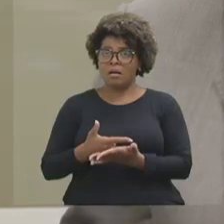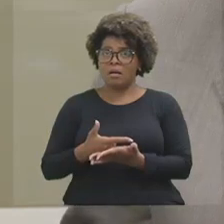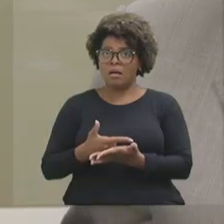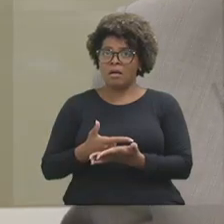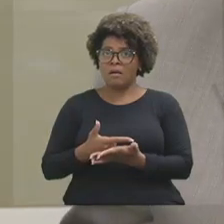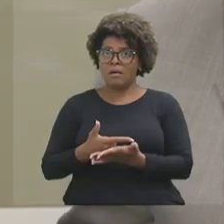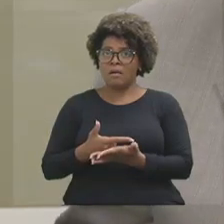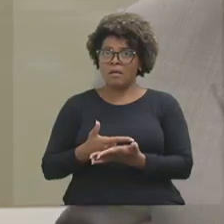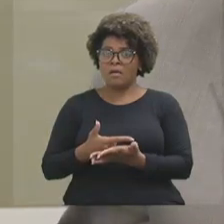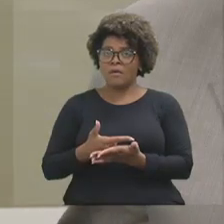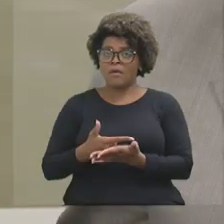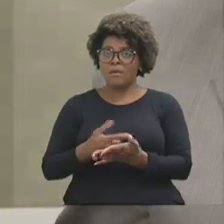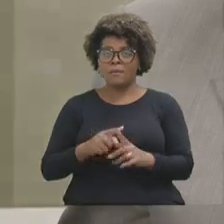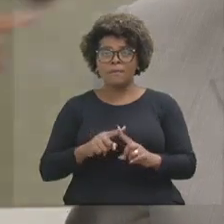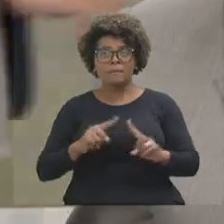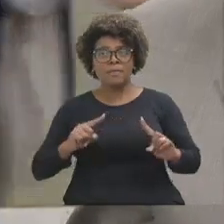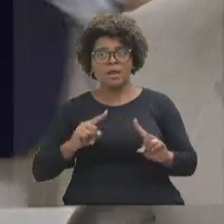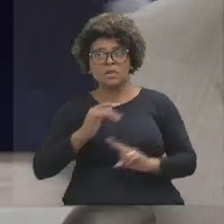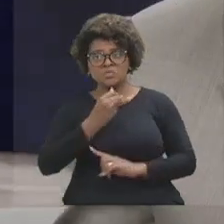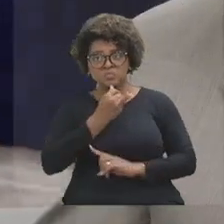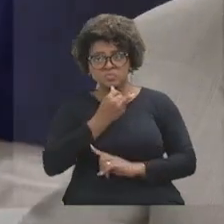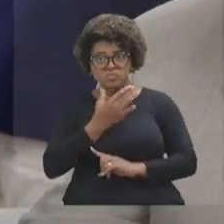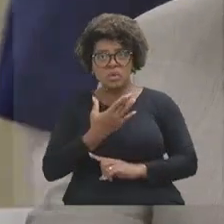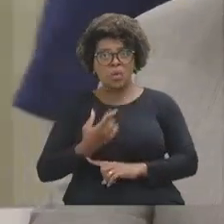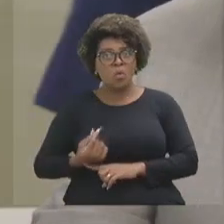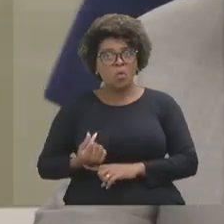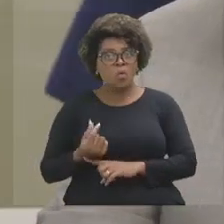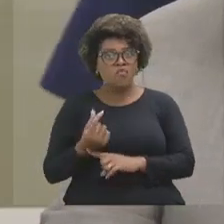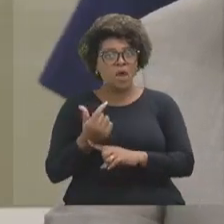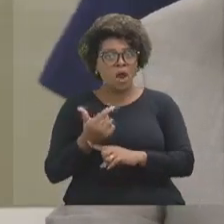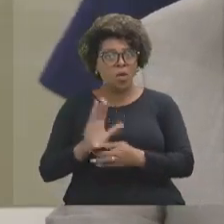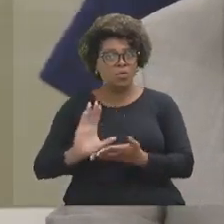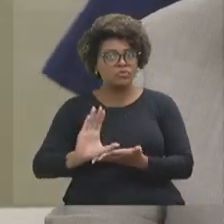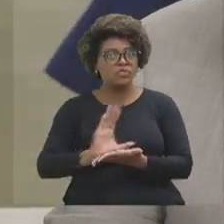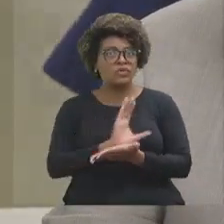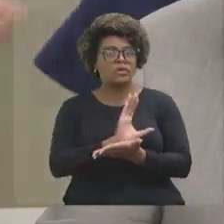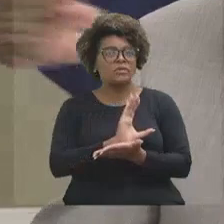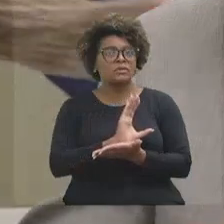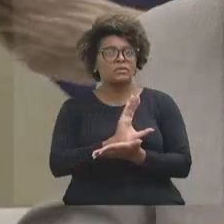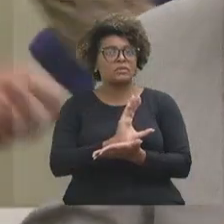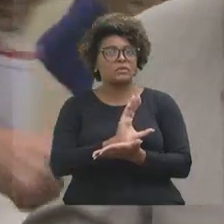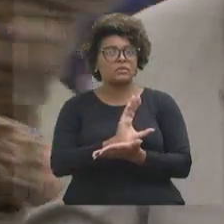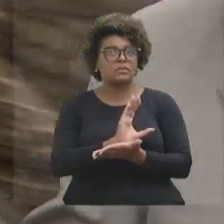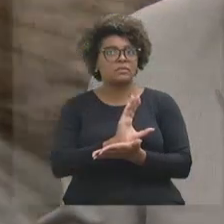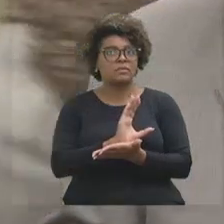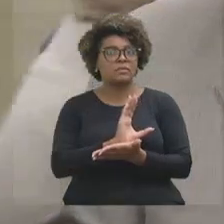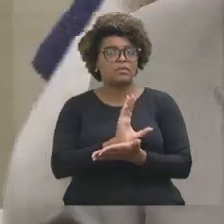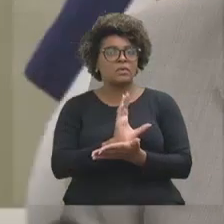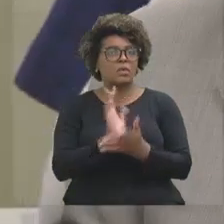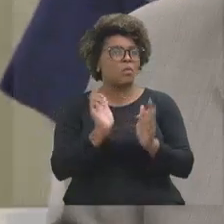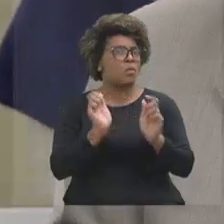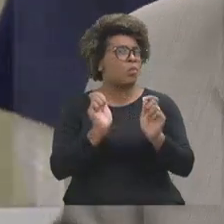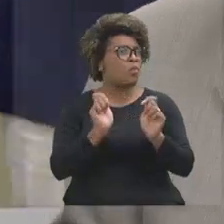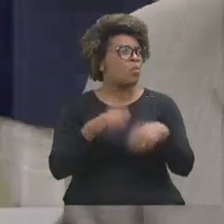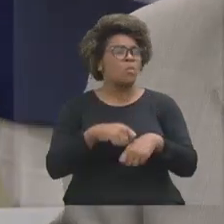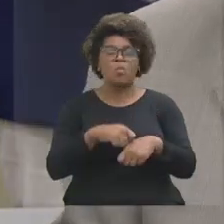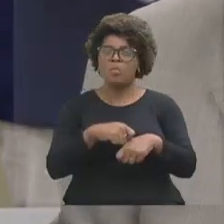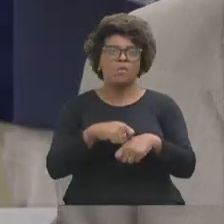o valor devido normal e com isso não se com o hospital não consegue fazer